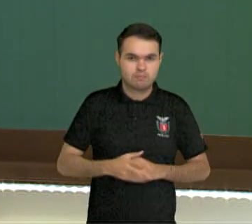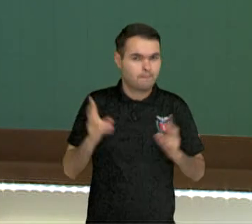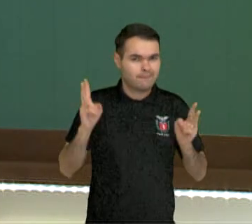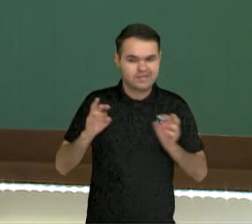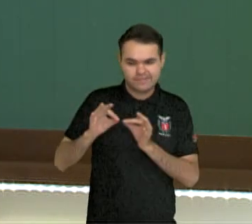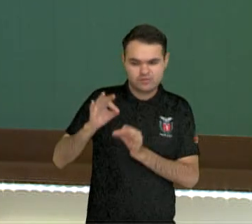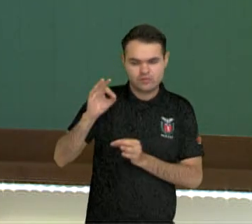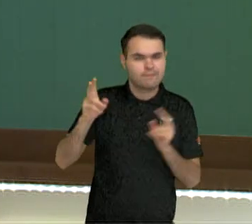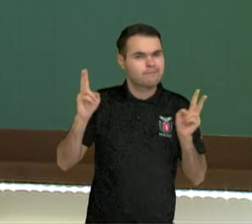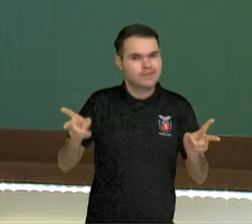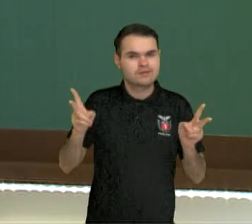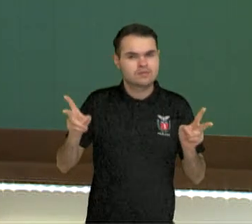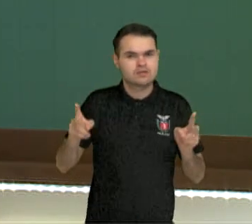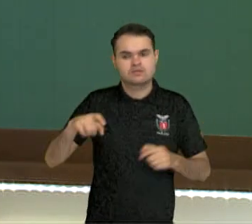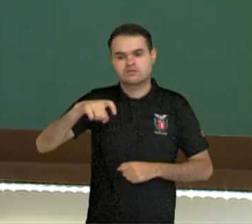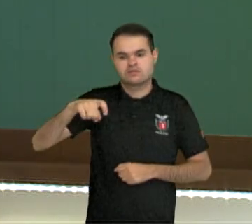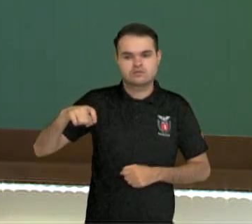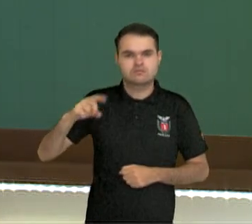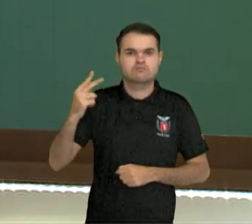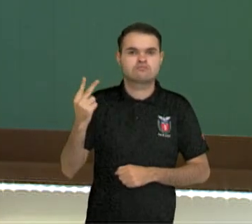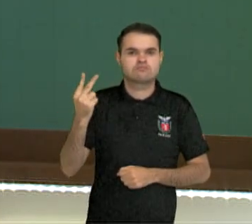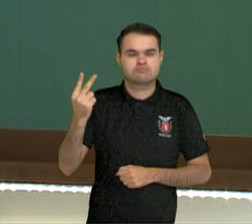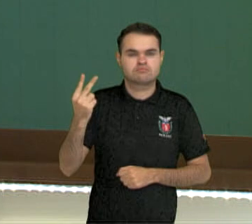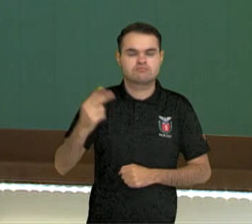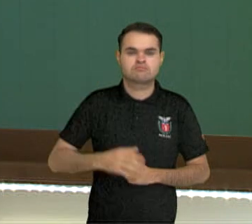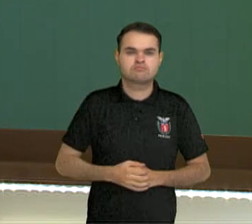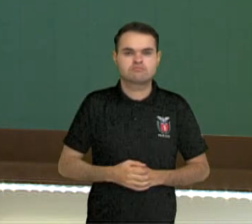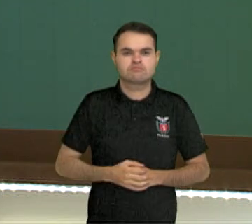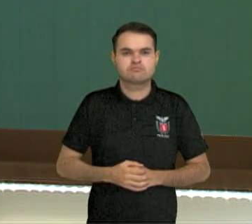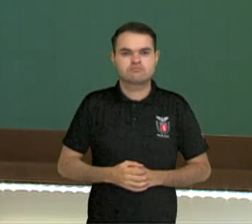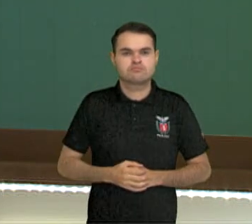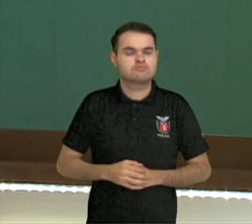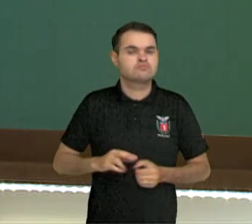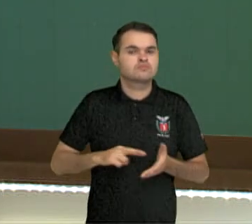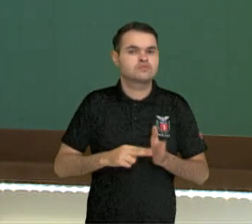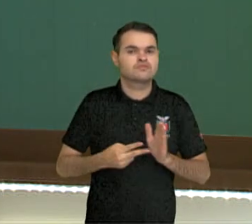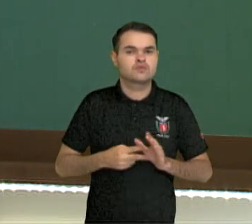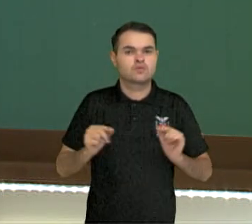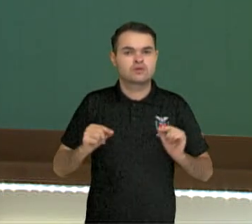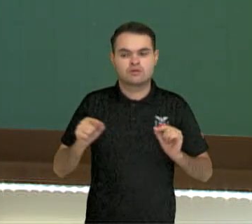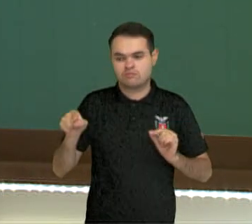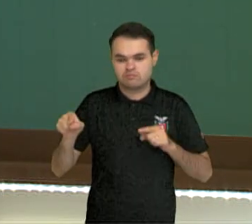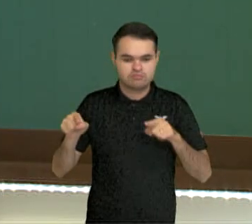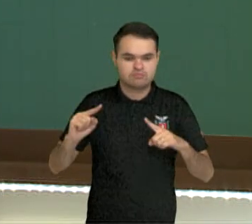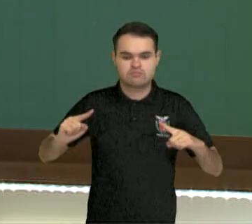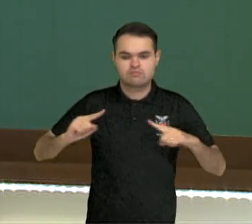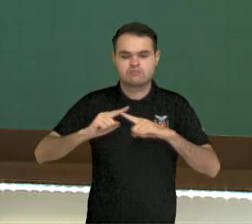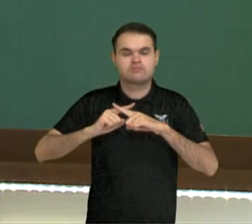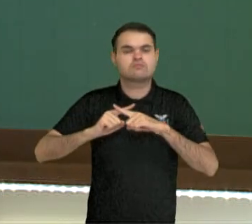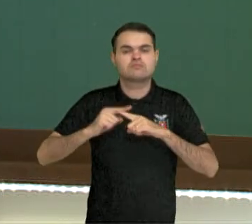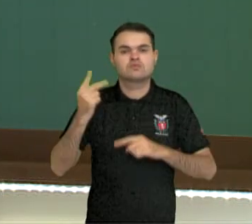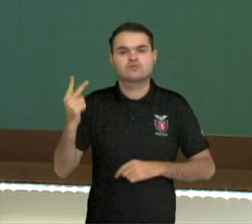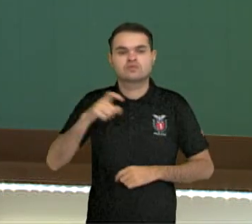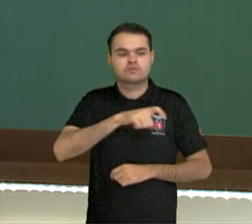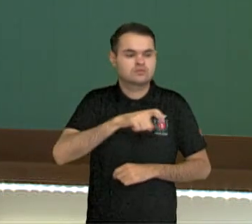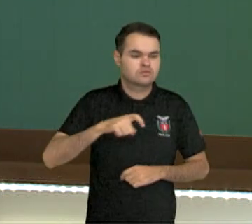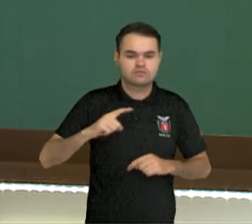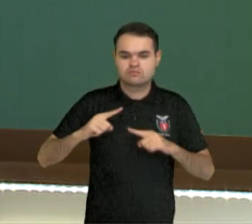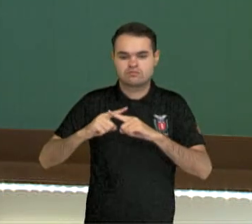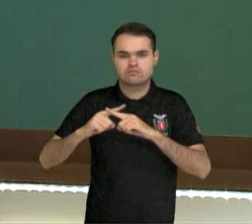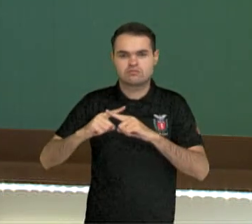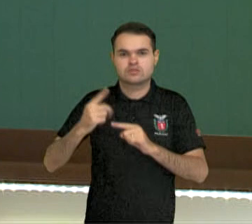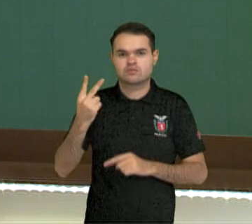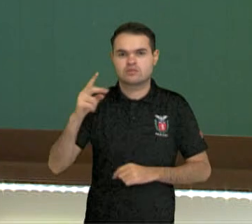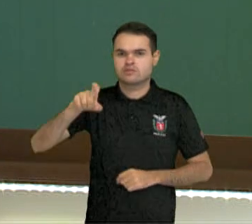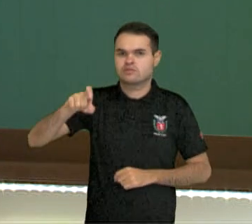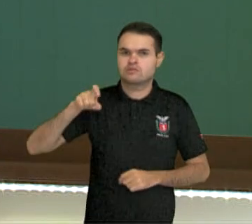bom? Então, é x por 2. X por 2 ou 2 por x, você multiplica as duas medidas. 2 vezes x,